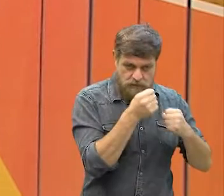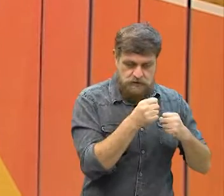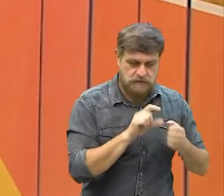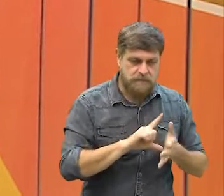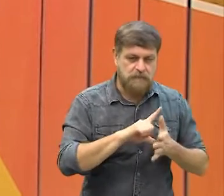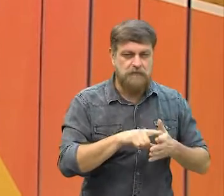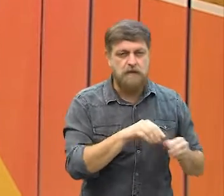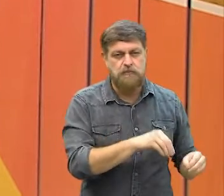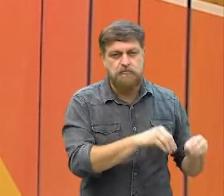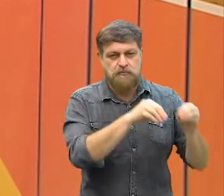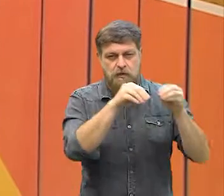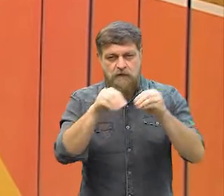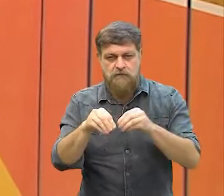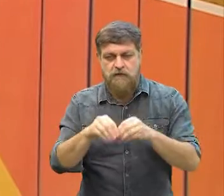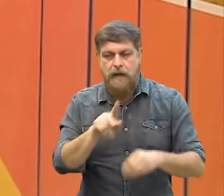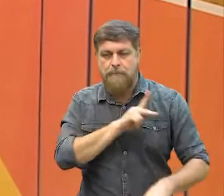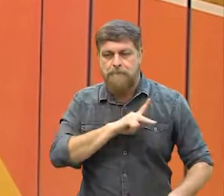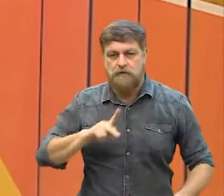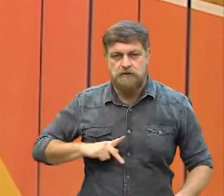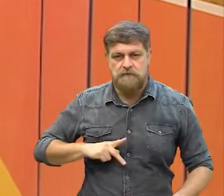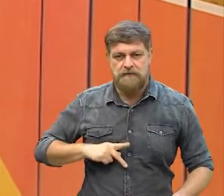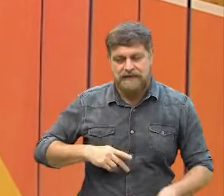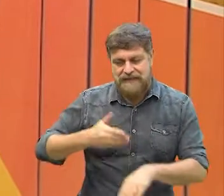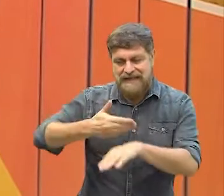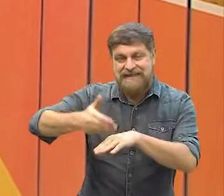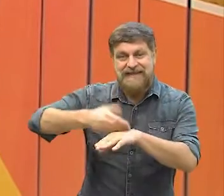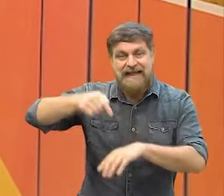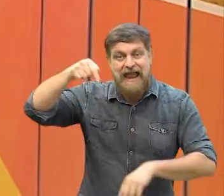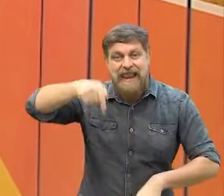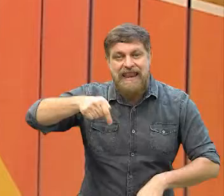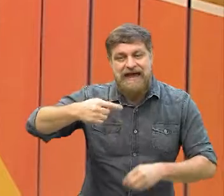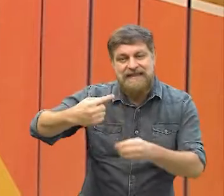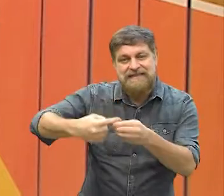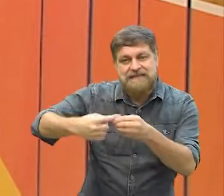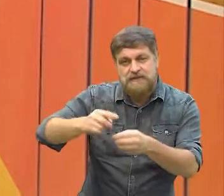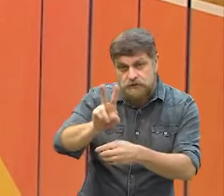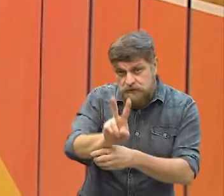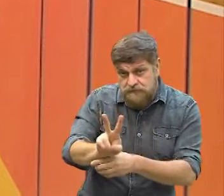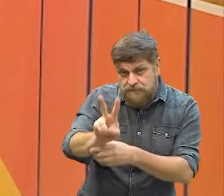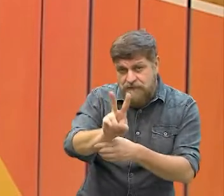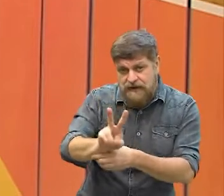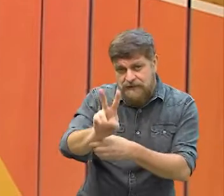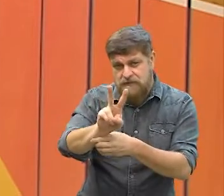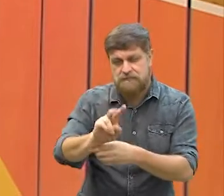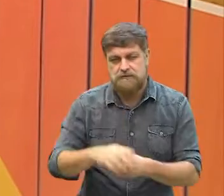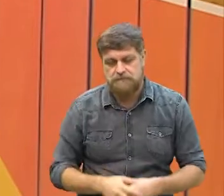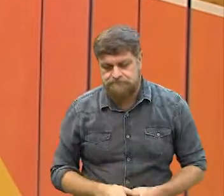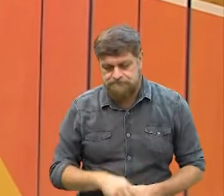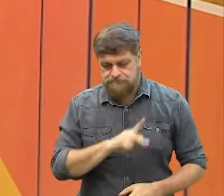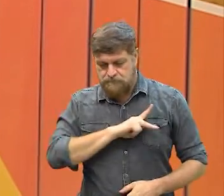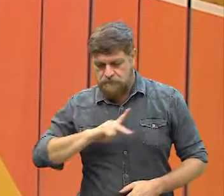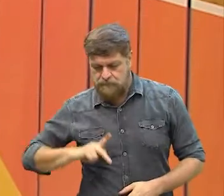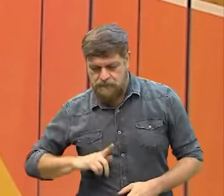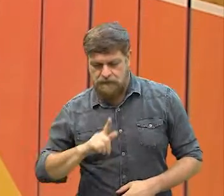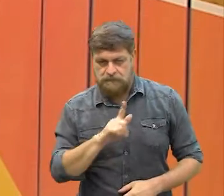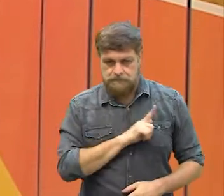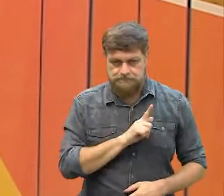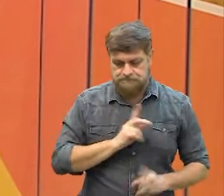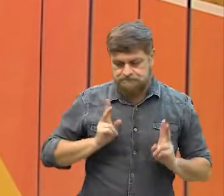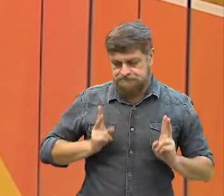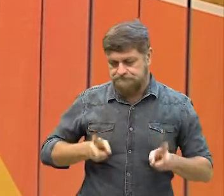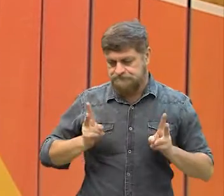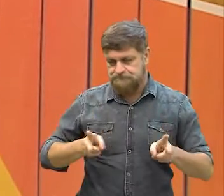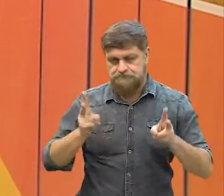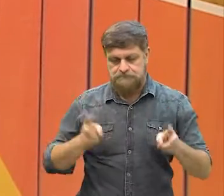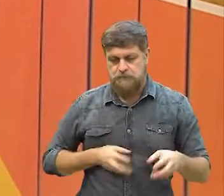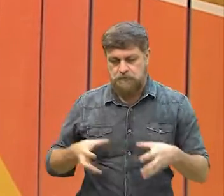também. Depois foi treinar a Ponte Preta, jogava na cidade de Valinhos. Então, as equipes da cidade mantêm